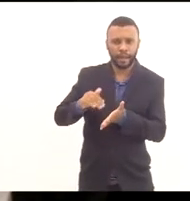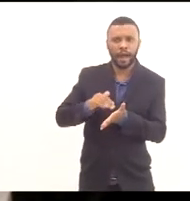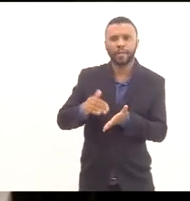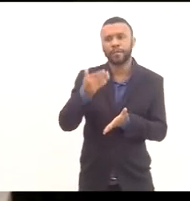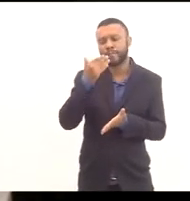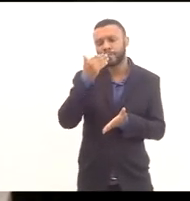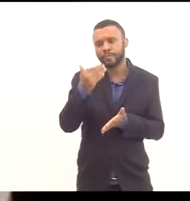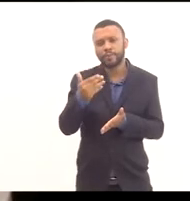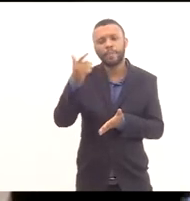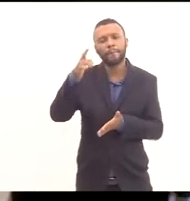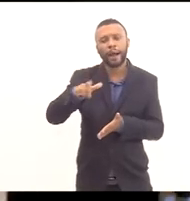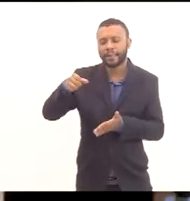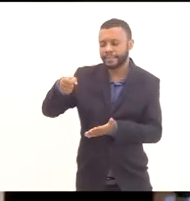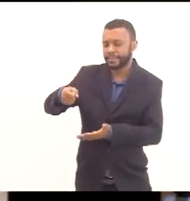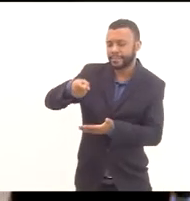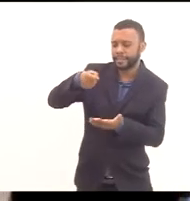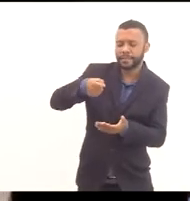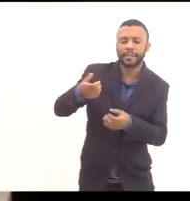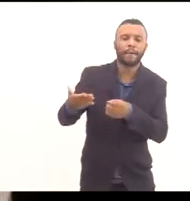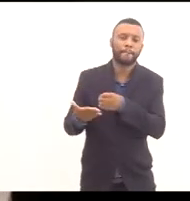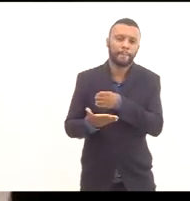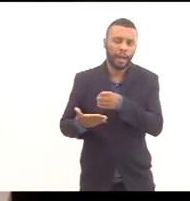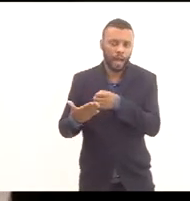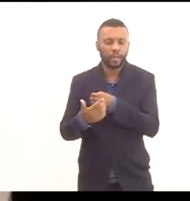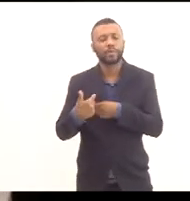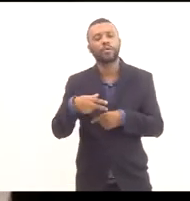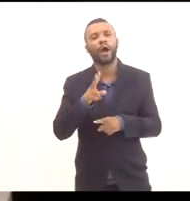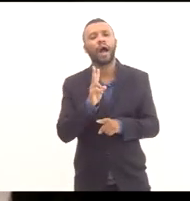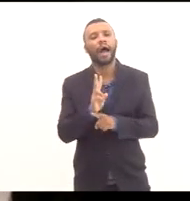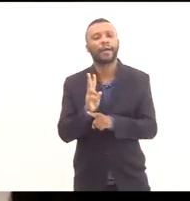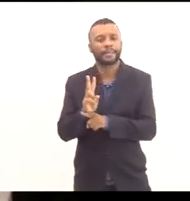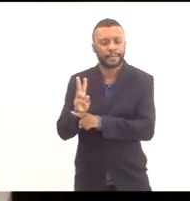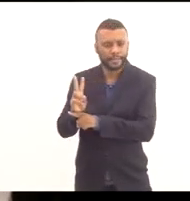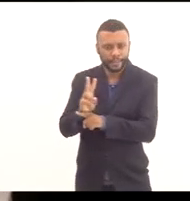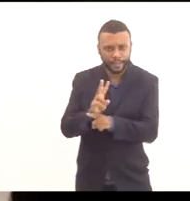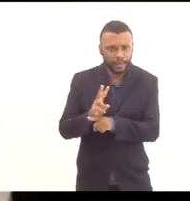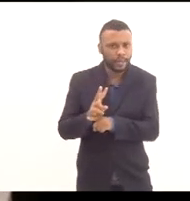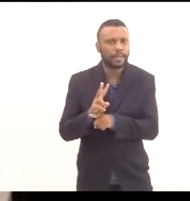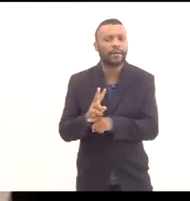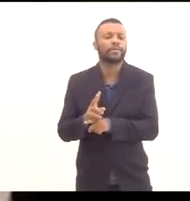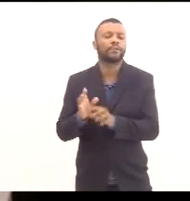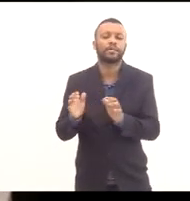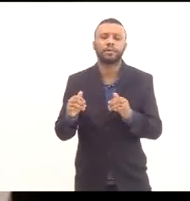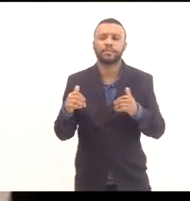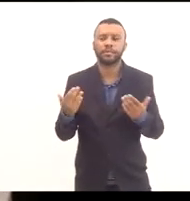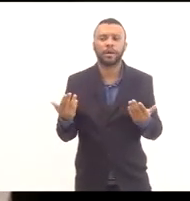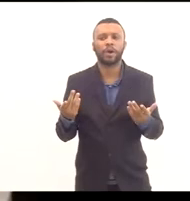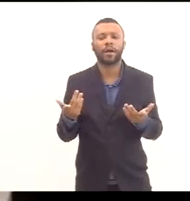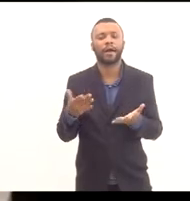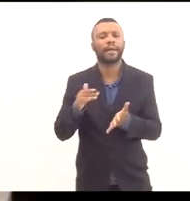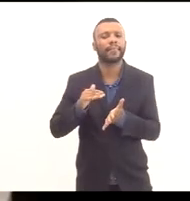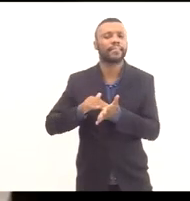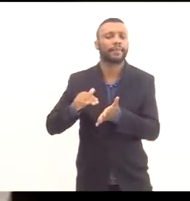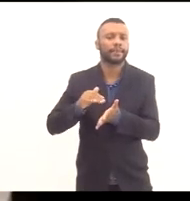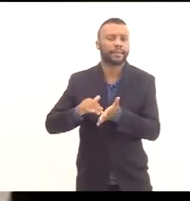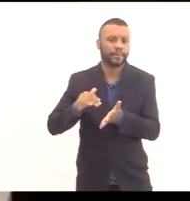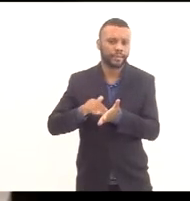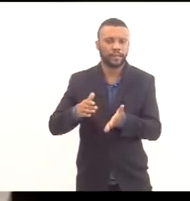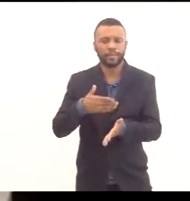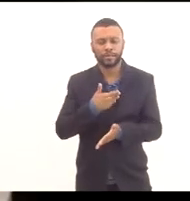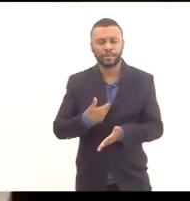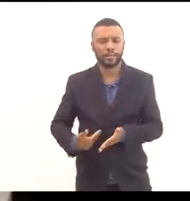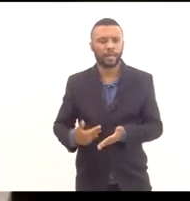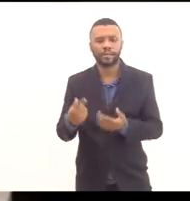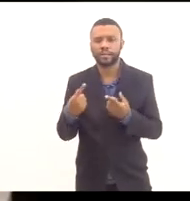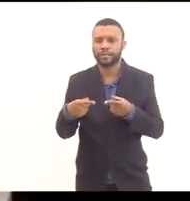mais cesta básica por município eu estou atendendo né então assim a Secretaria de Estado está do lado